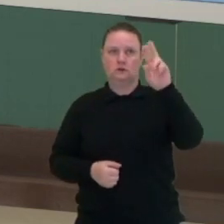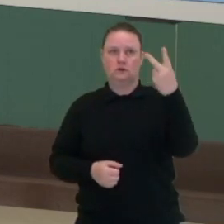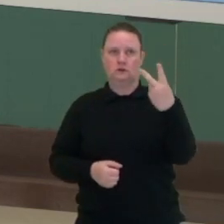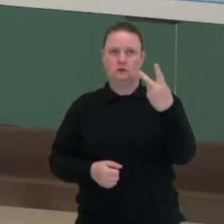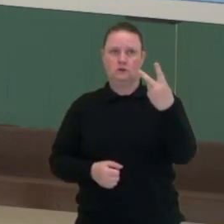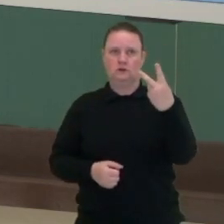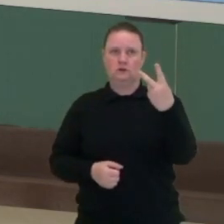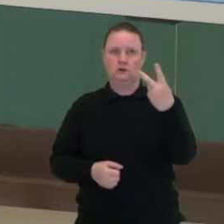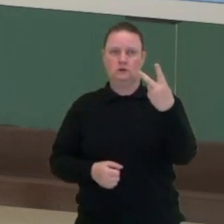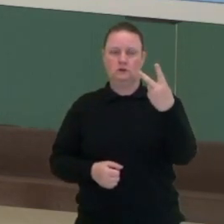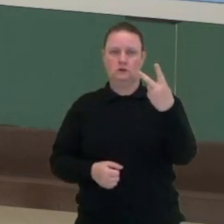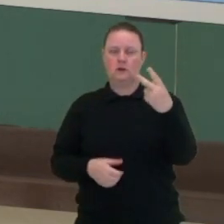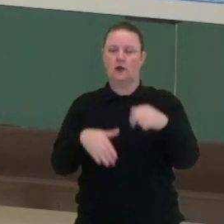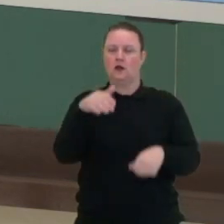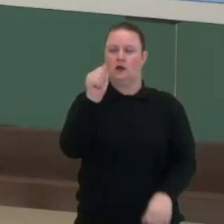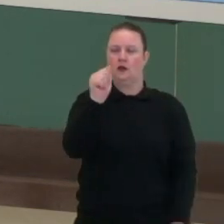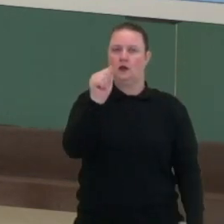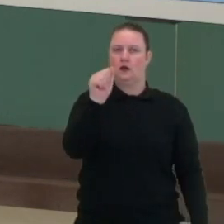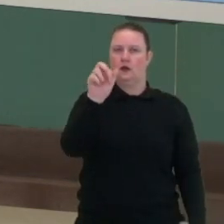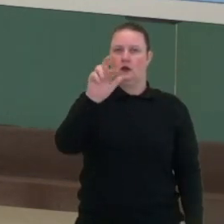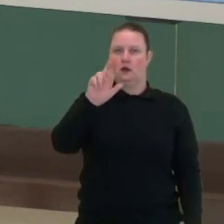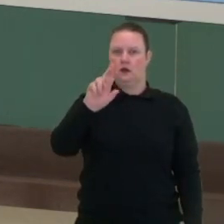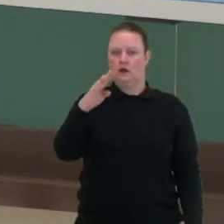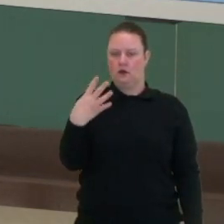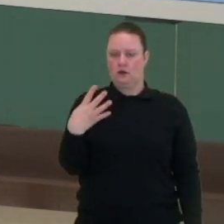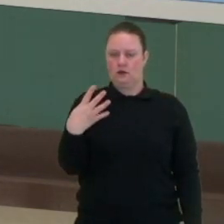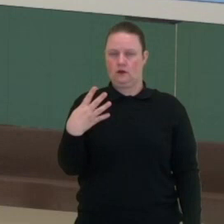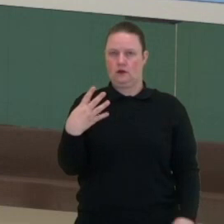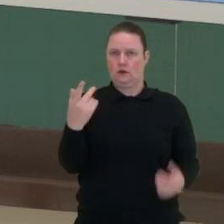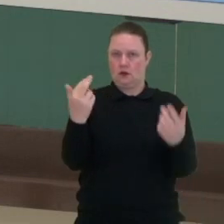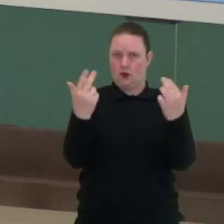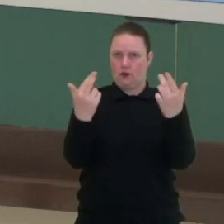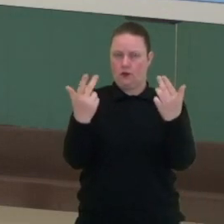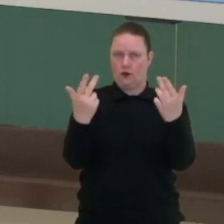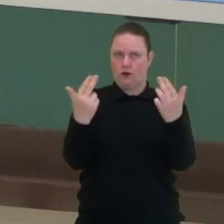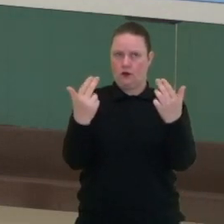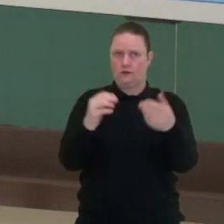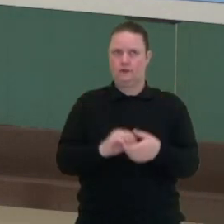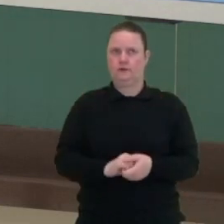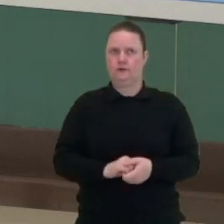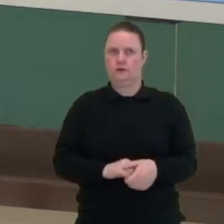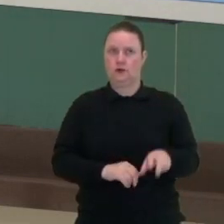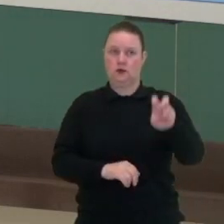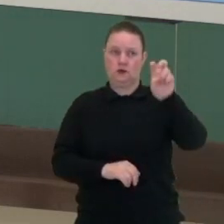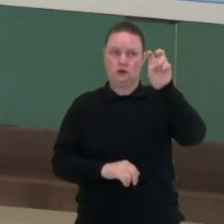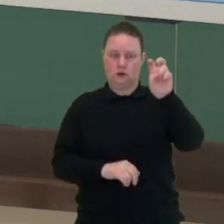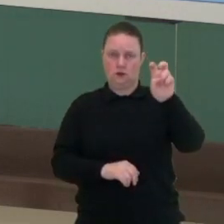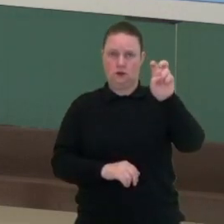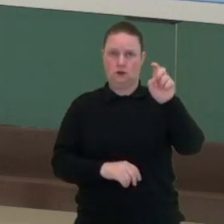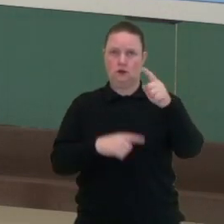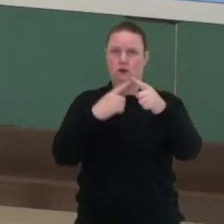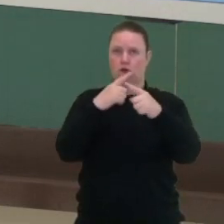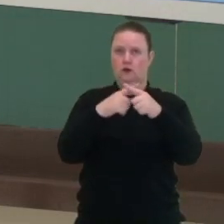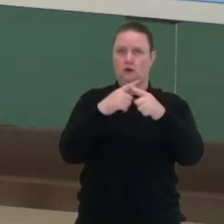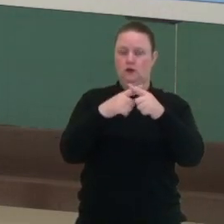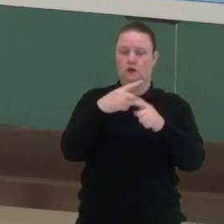a R2 e a R4, elas são iguais. Então, eu vou fazer 5, que é o valor da base,